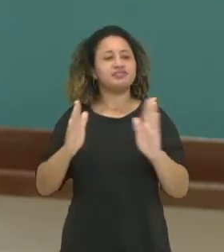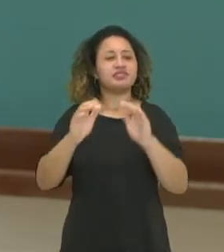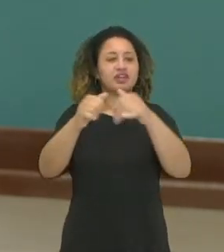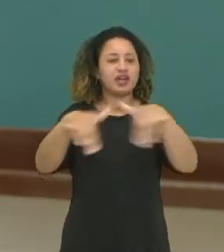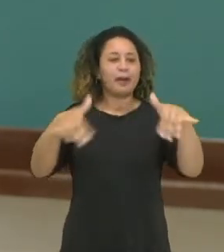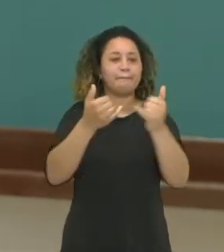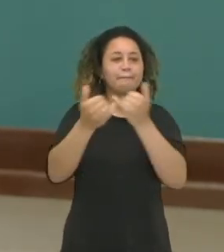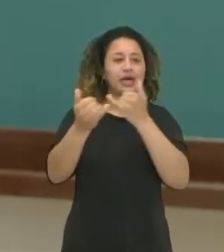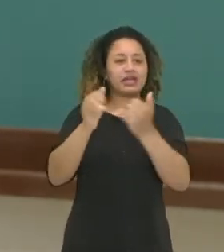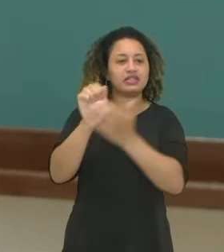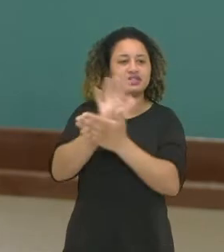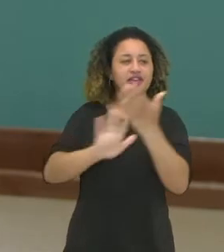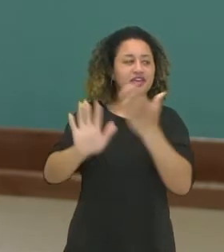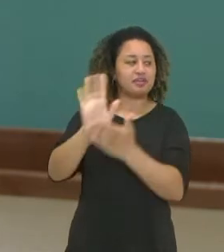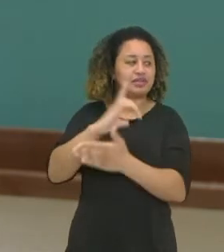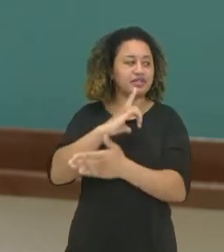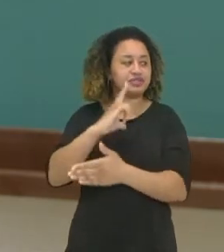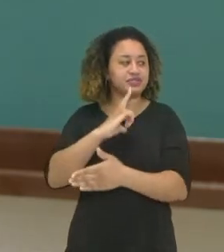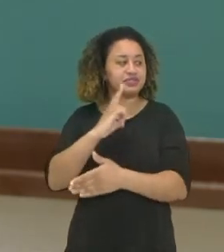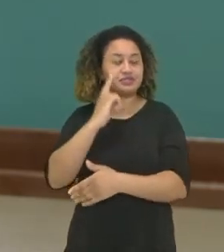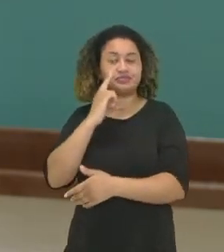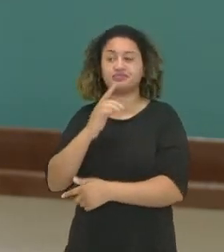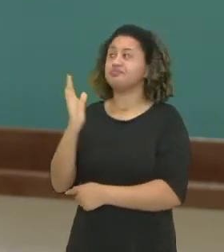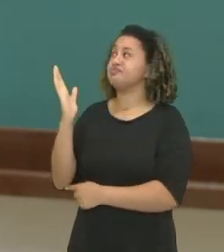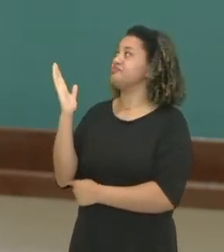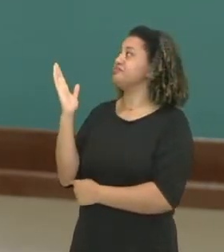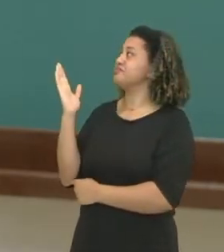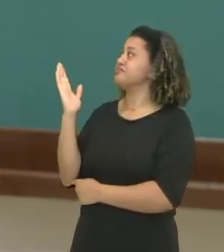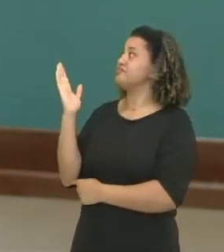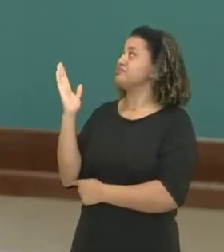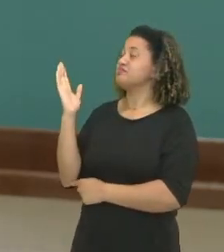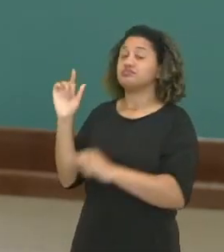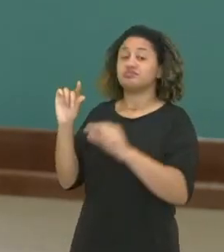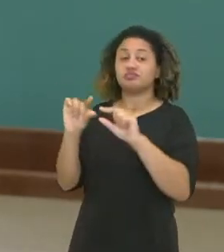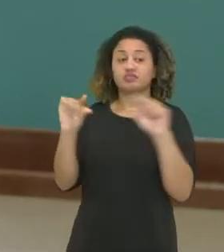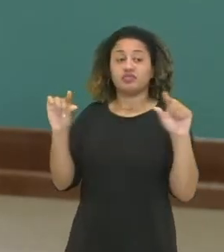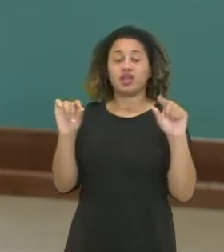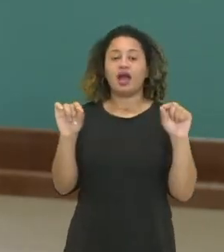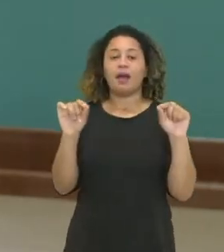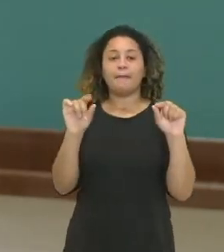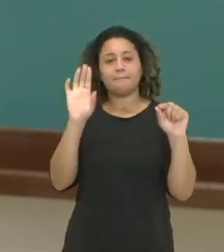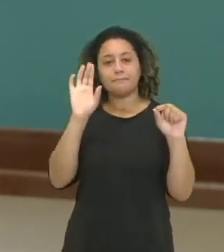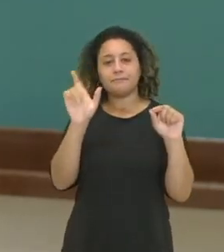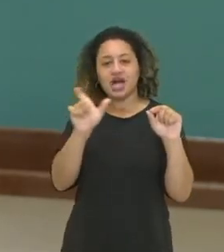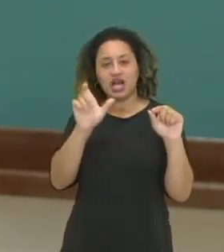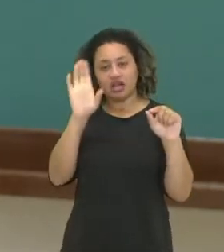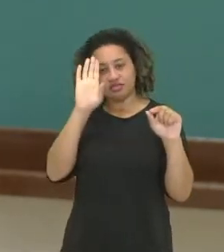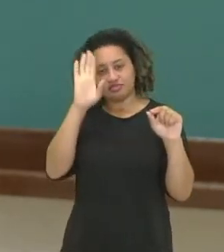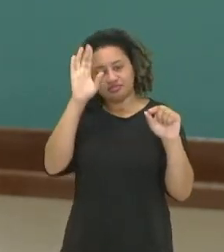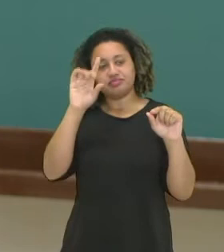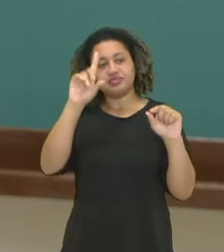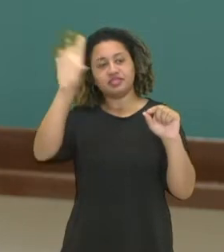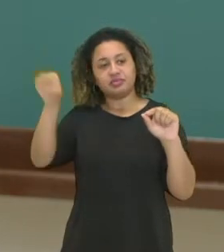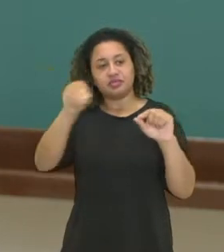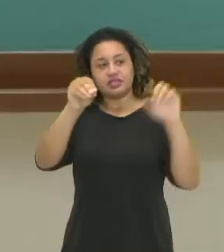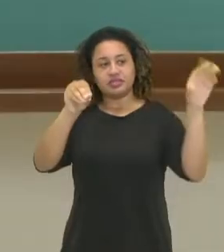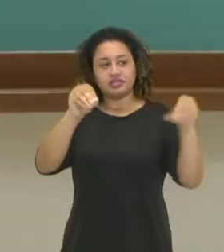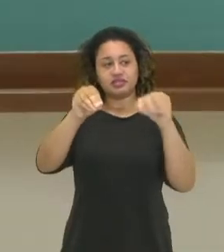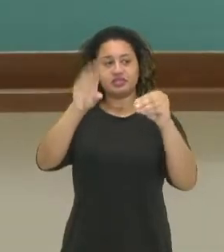menos semelhante a essa imagem aqui, né? Você vai pôr no meio aqui a palavra-chave, tá? E aí vai agregando as